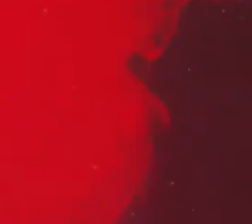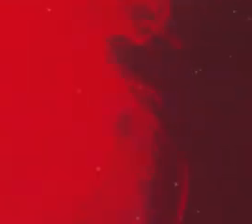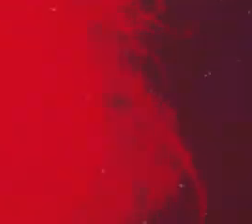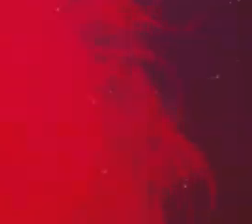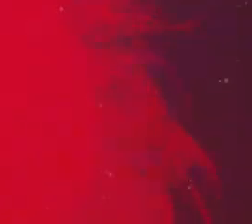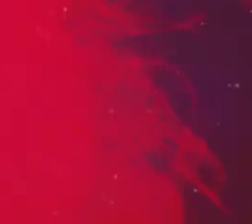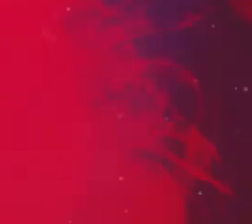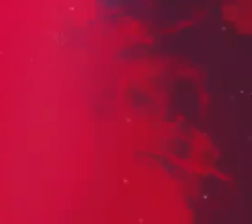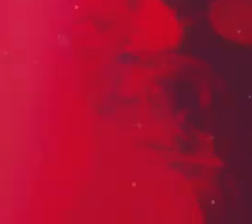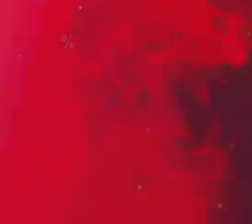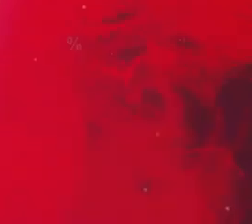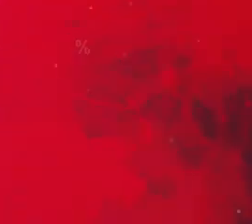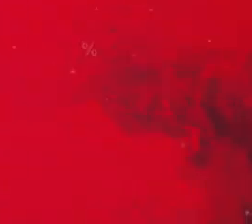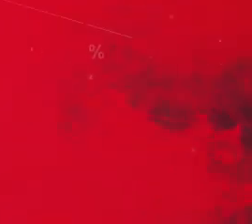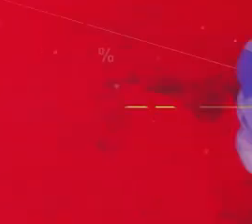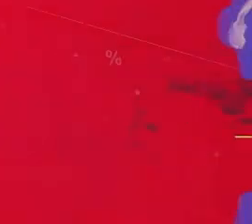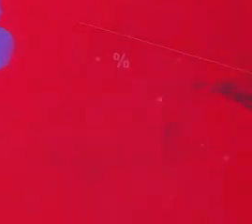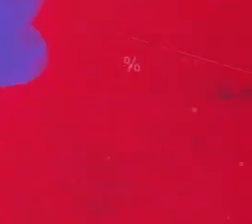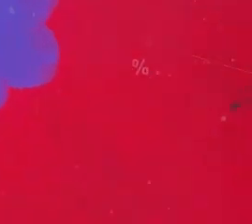Música